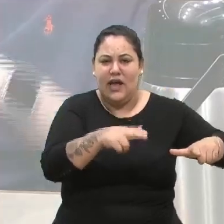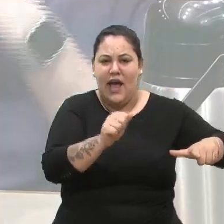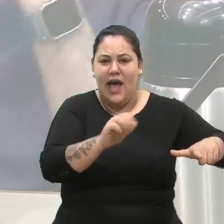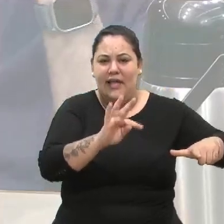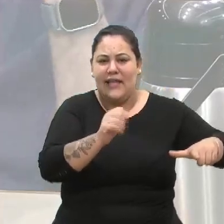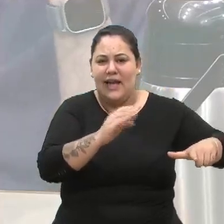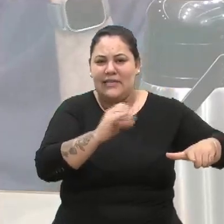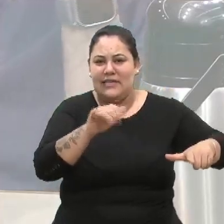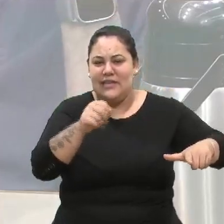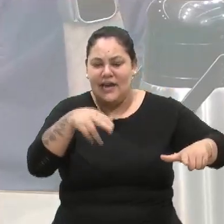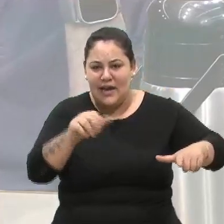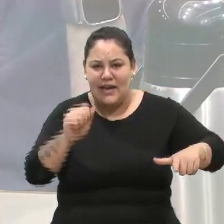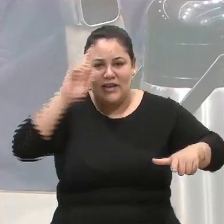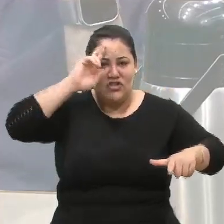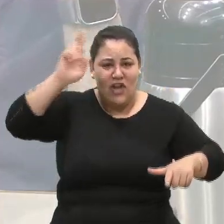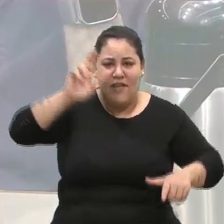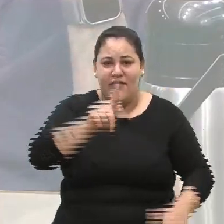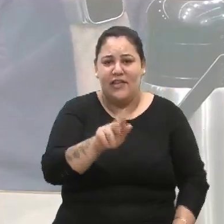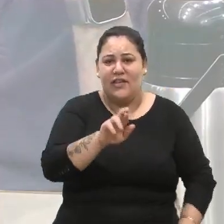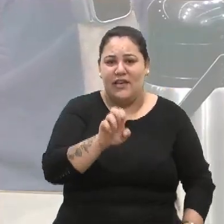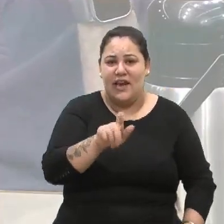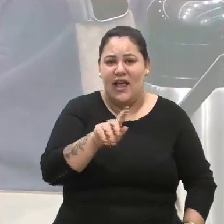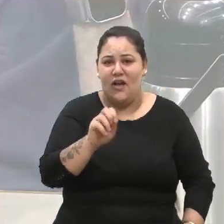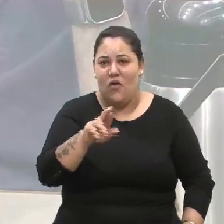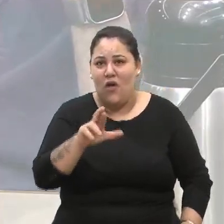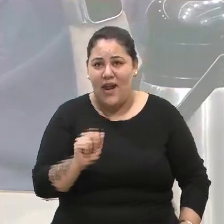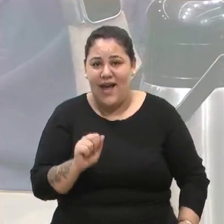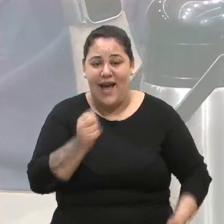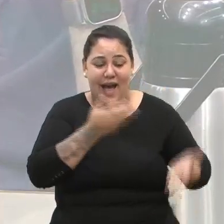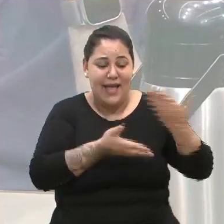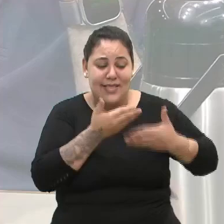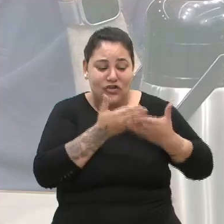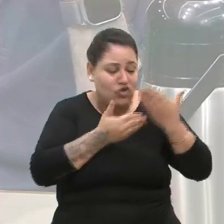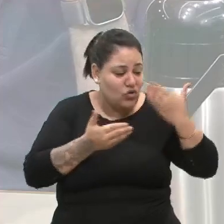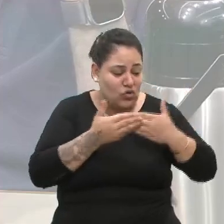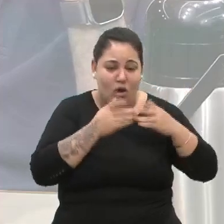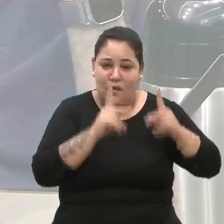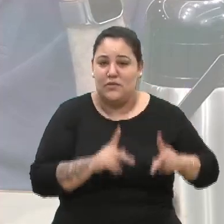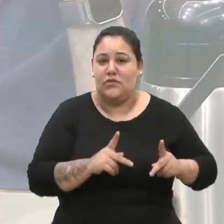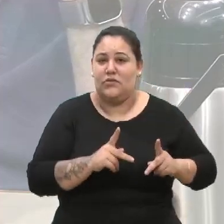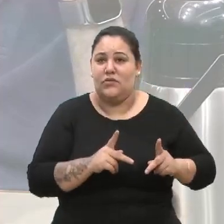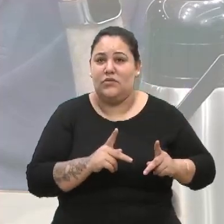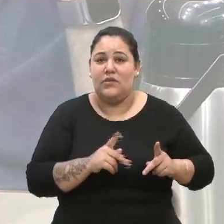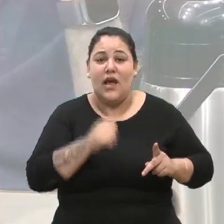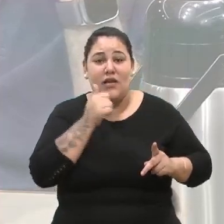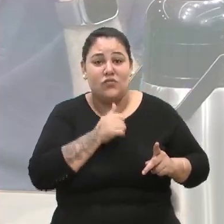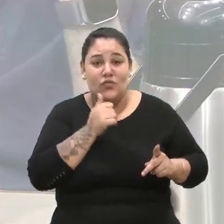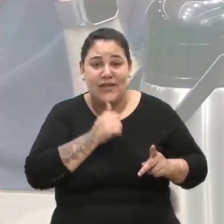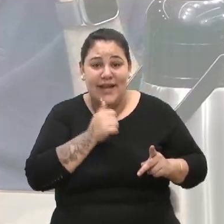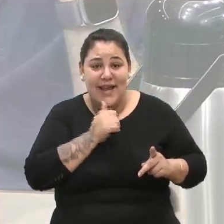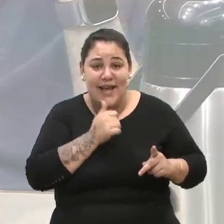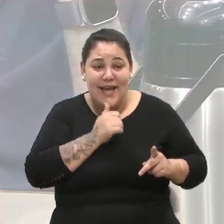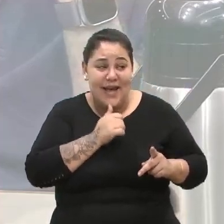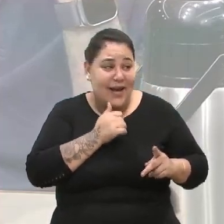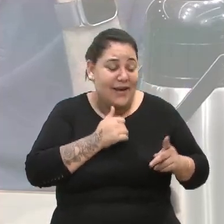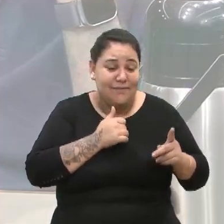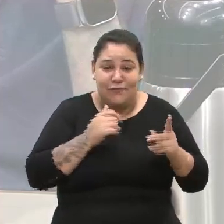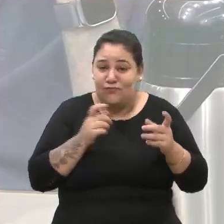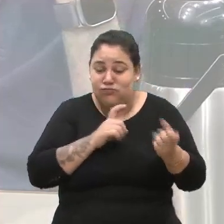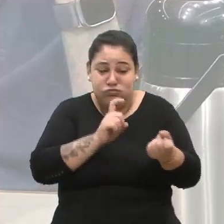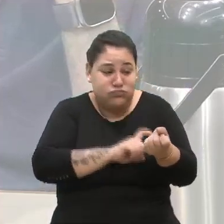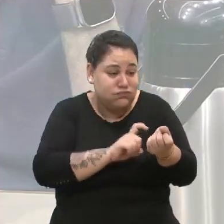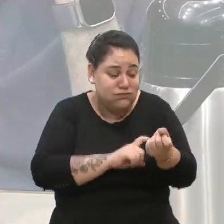a chefe de gabinete egrégora, não deixa de atender ninguém. As gurias se rebolam para conseguir agenda,